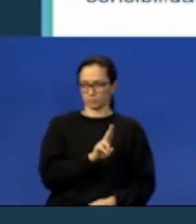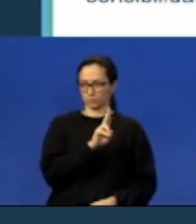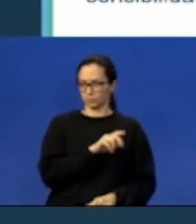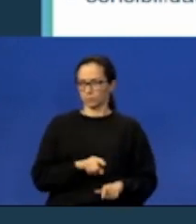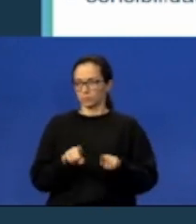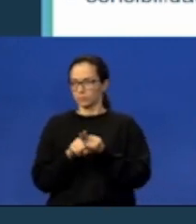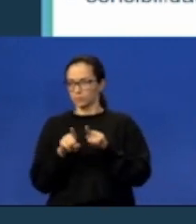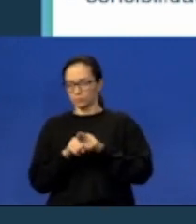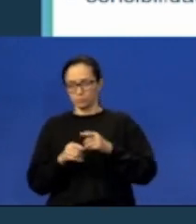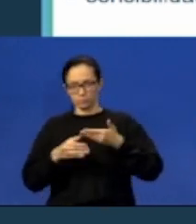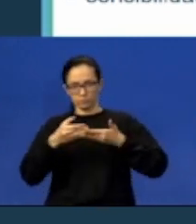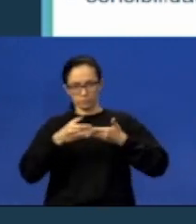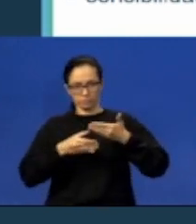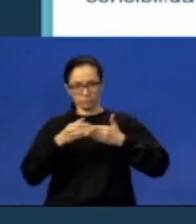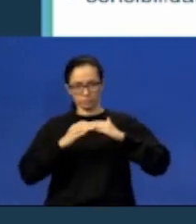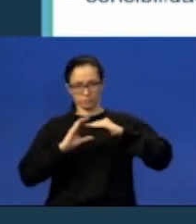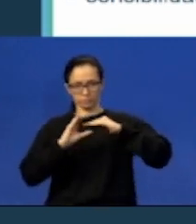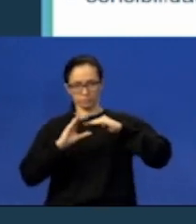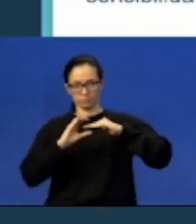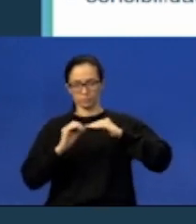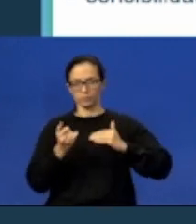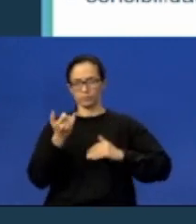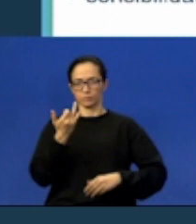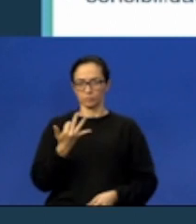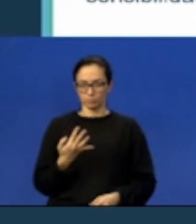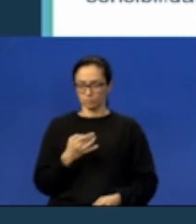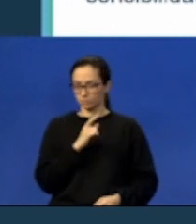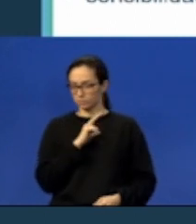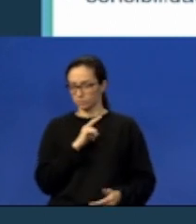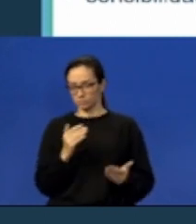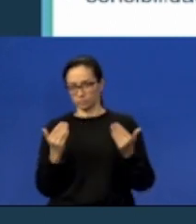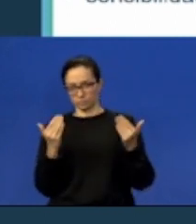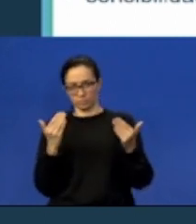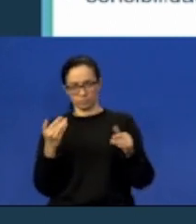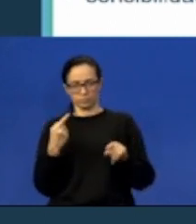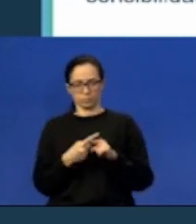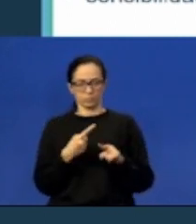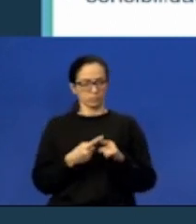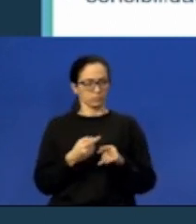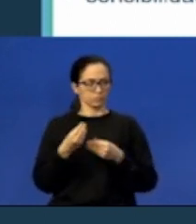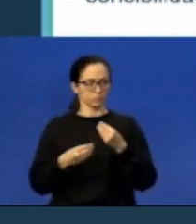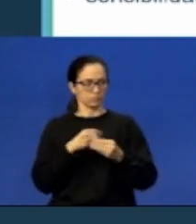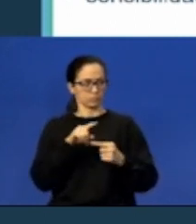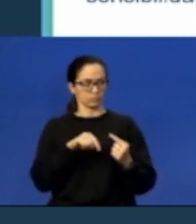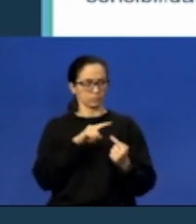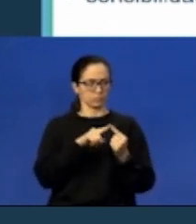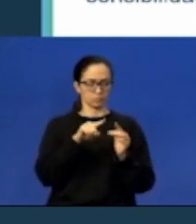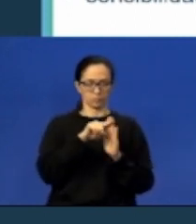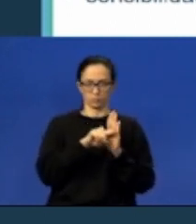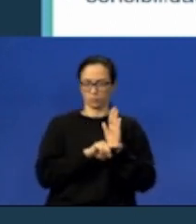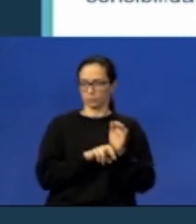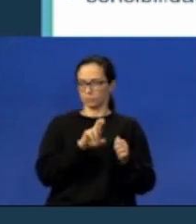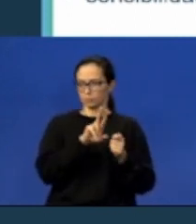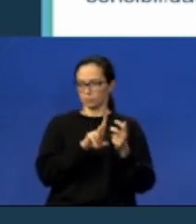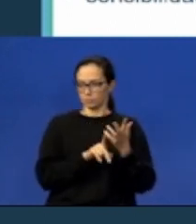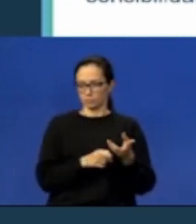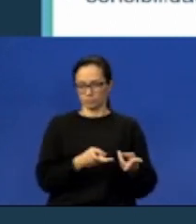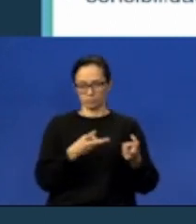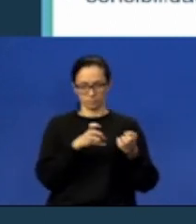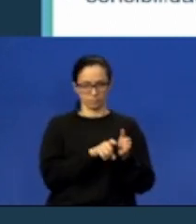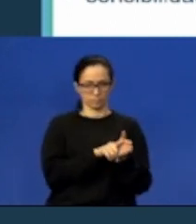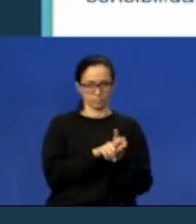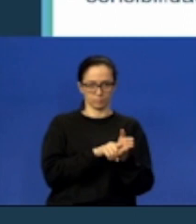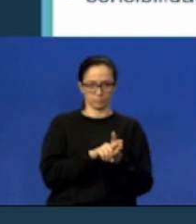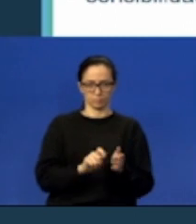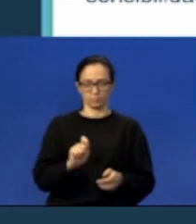espessura ou a densidade do material, então a gente observou que em função da densidade do objeto, né, do tecido biológico,